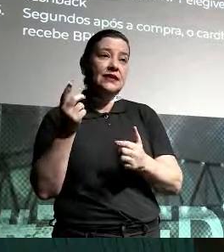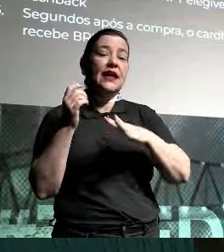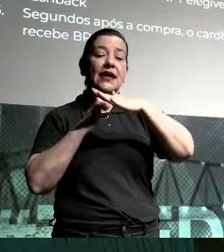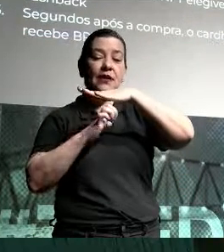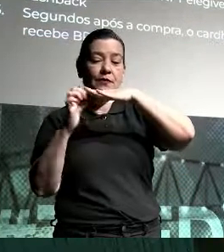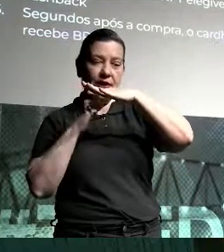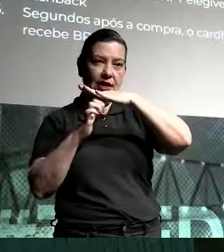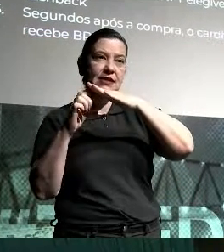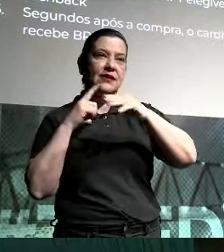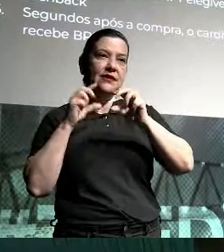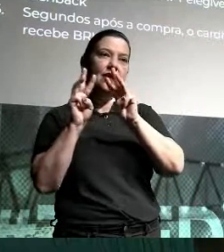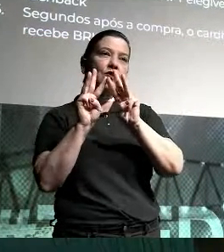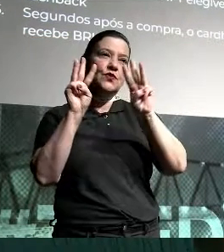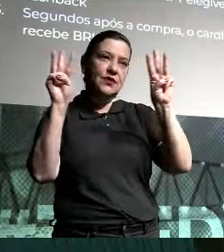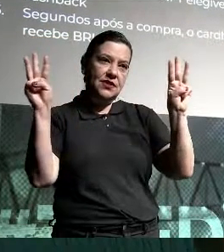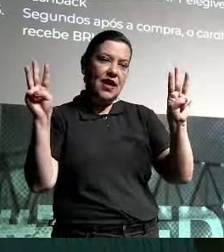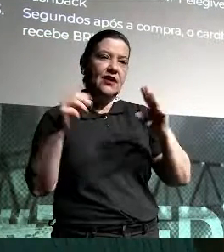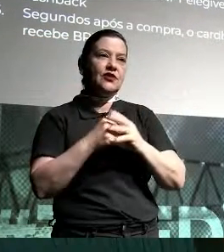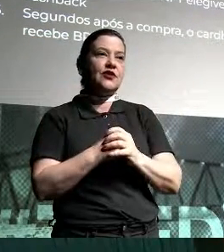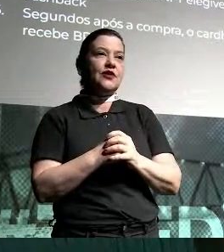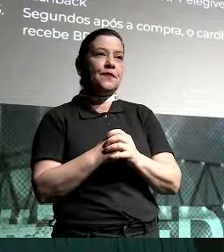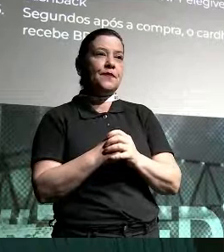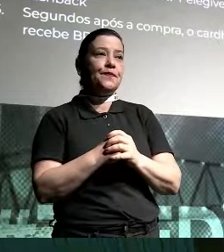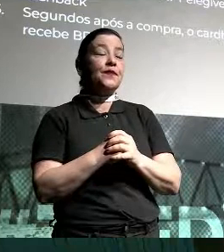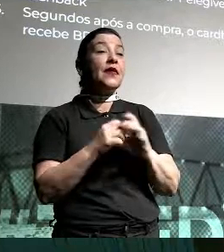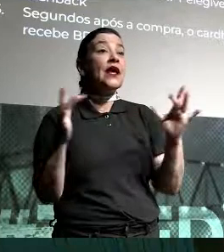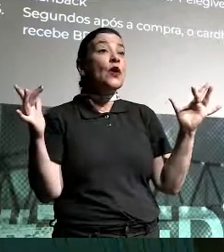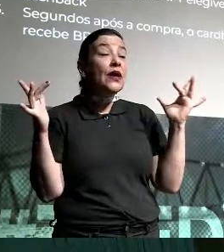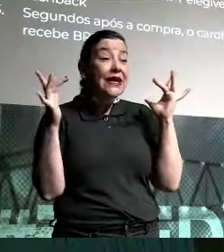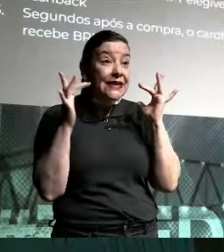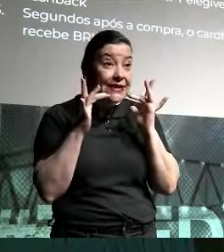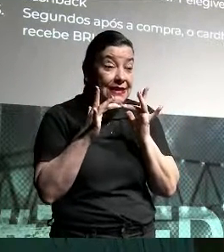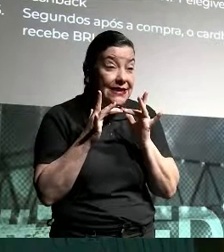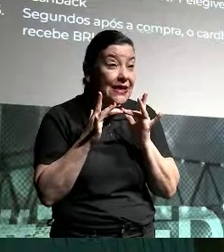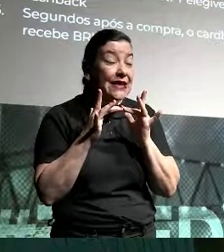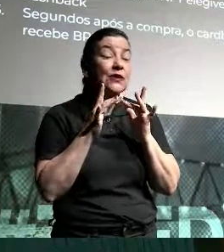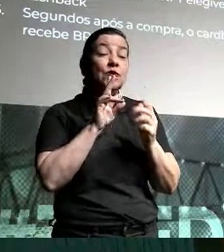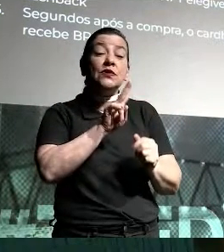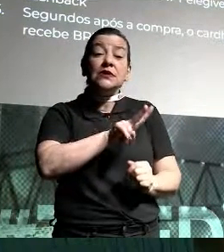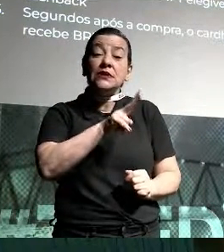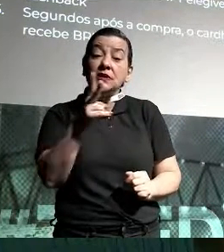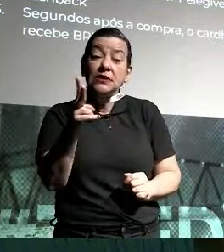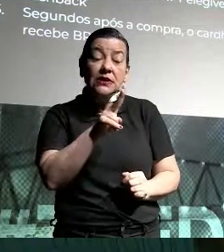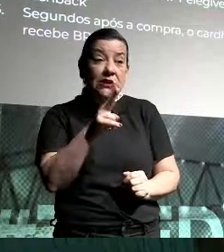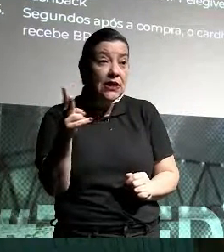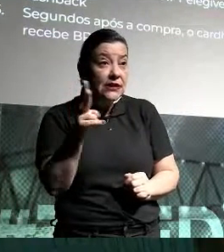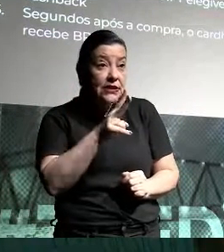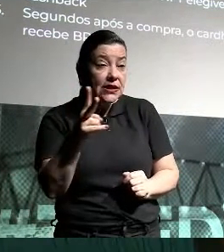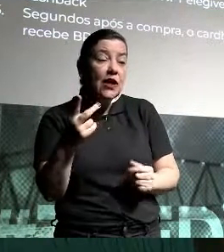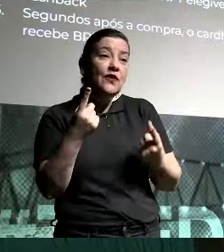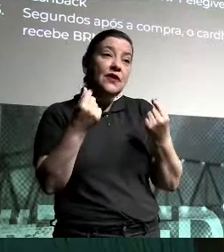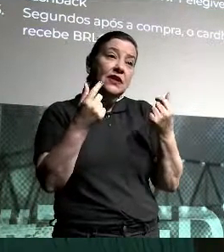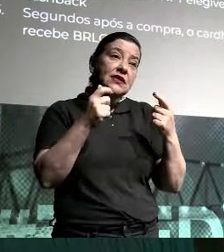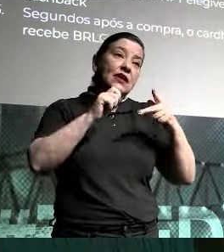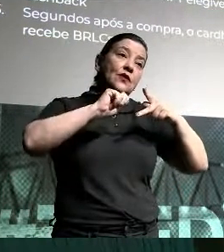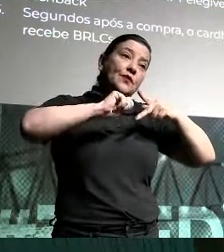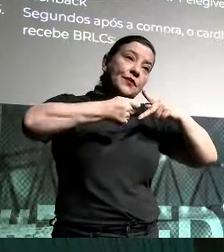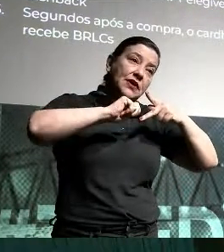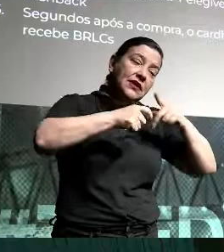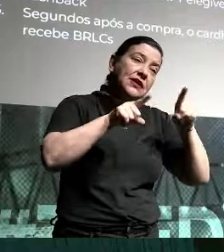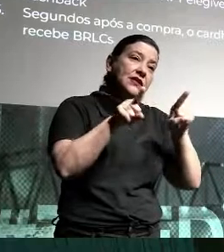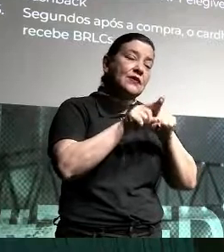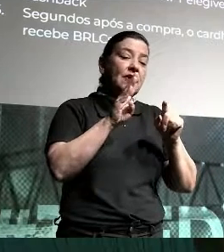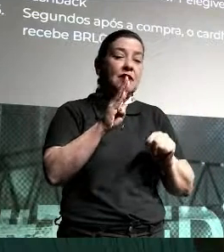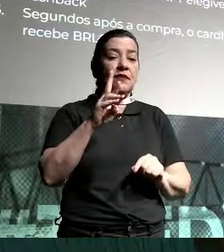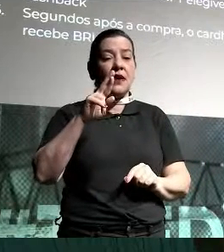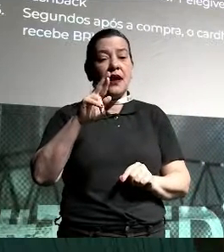que a gente tem, nft.infinitypay.io. Conectando isso, qualquer transação financeira que você faz, tanto Pix como transação BRLC,